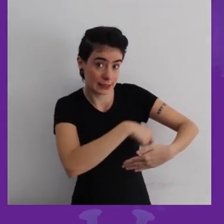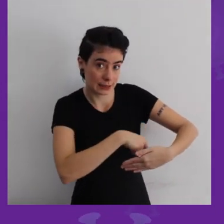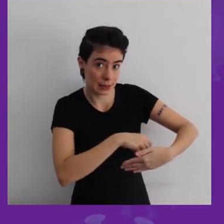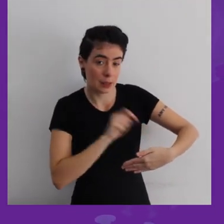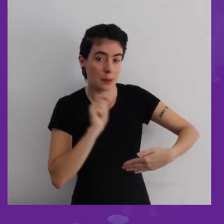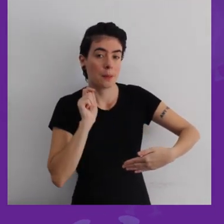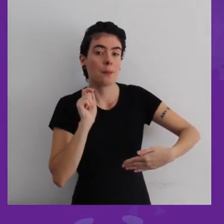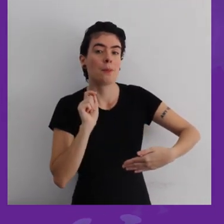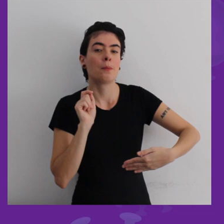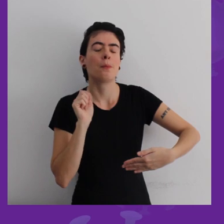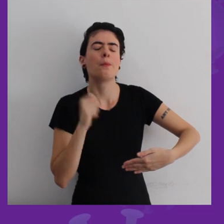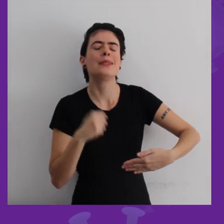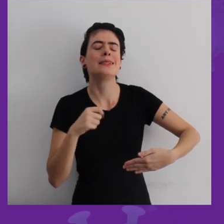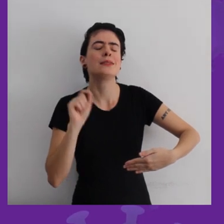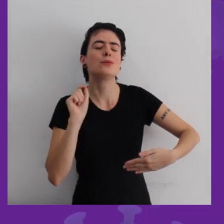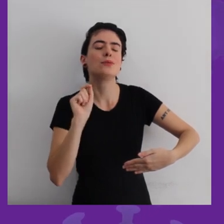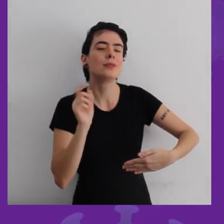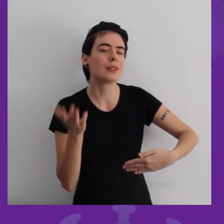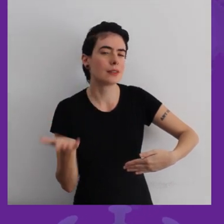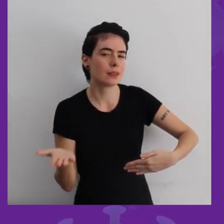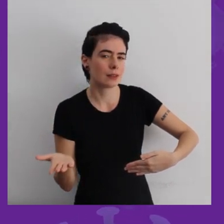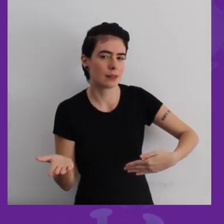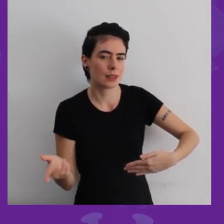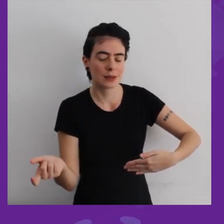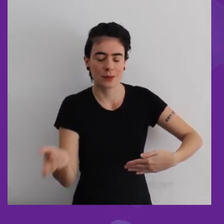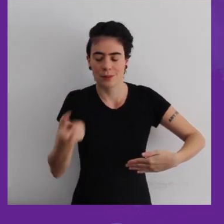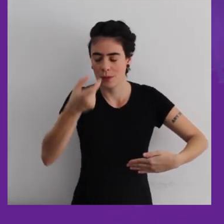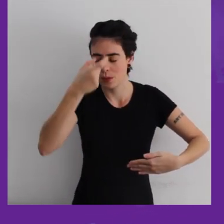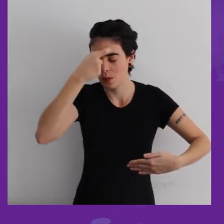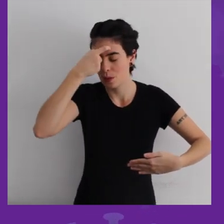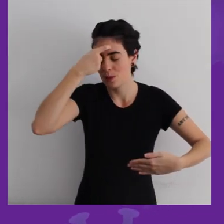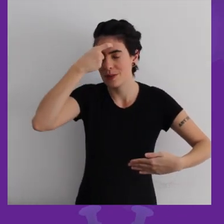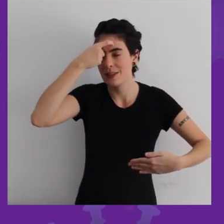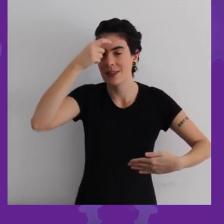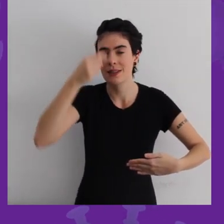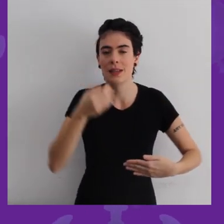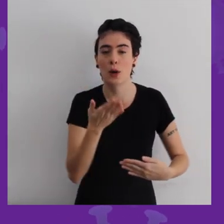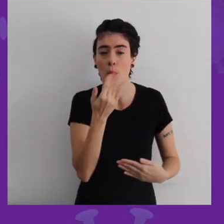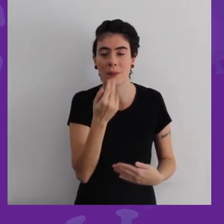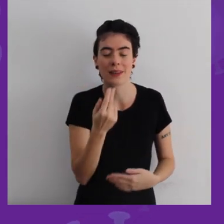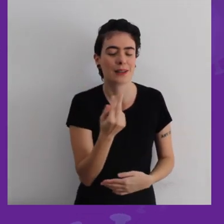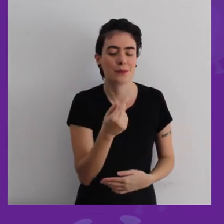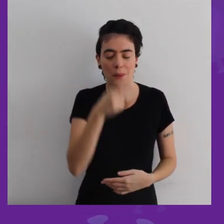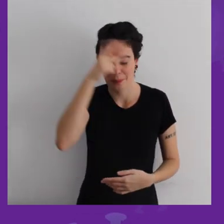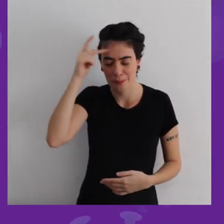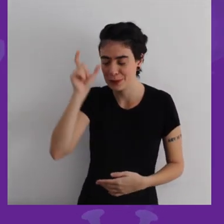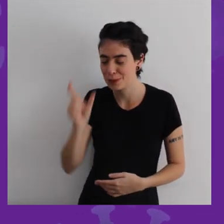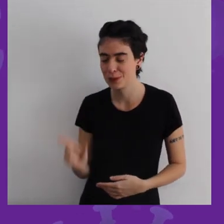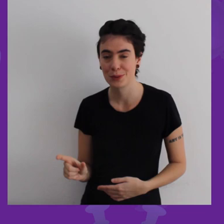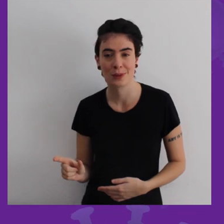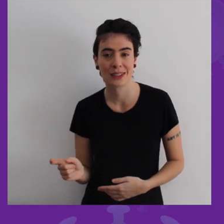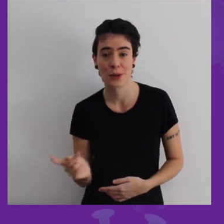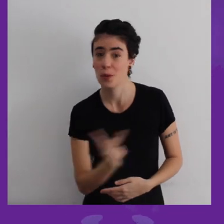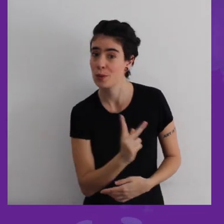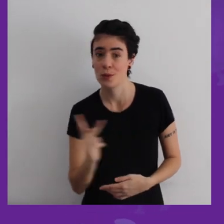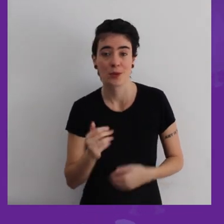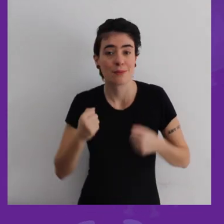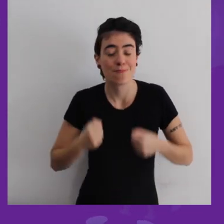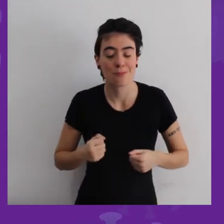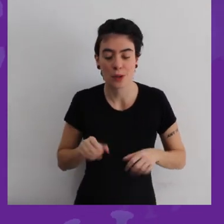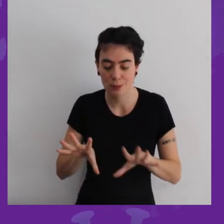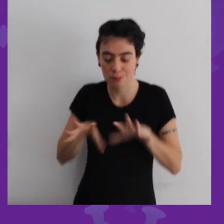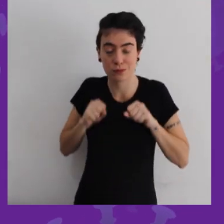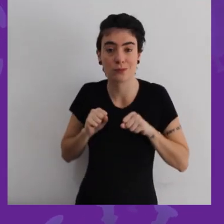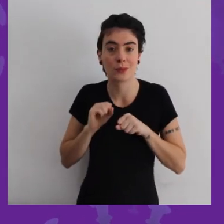ele precisa ter consciência de que o seguinte o alimento é como se fosse uma outra pessoa para quem ele não pode transmitir convite e